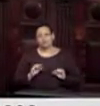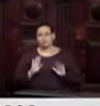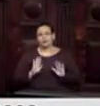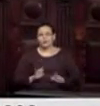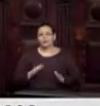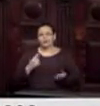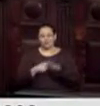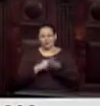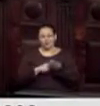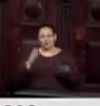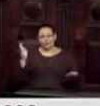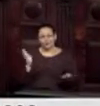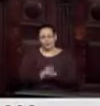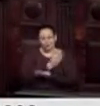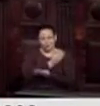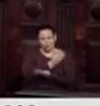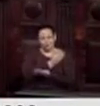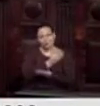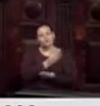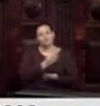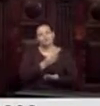Mas o golpe foi dado,